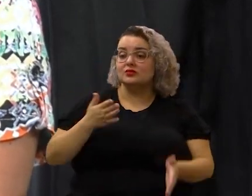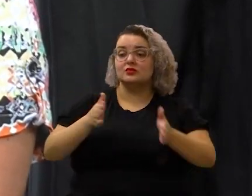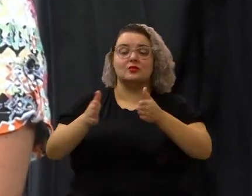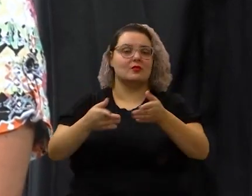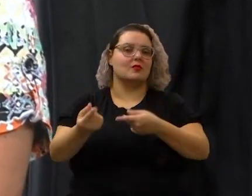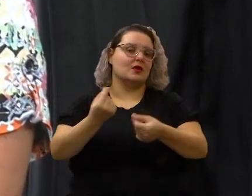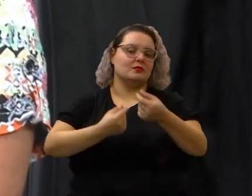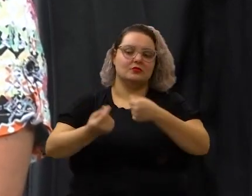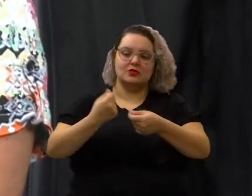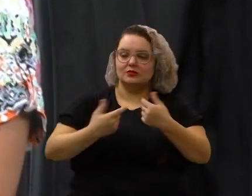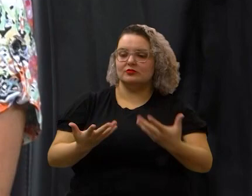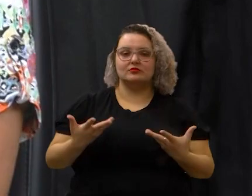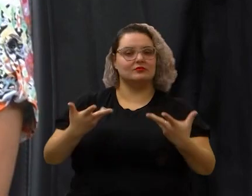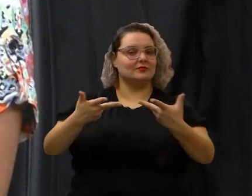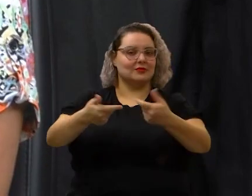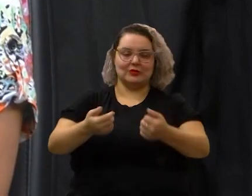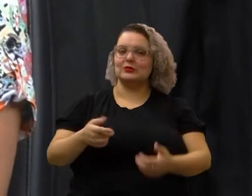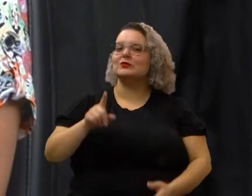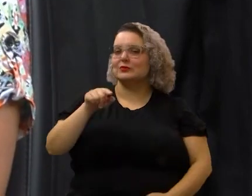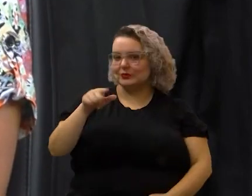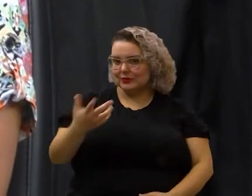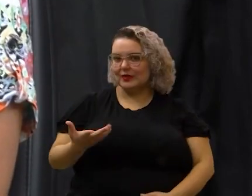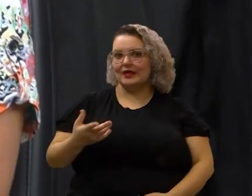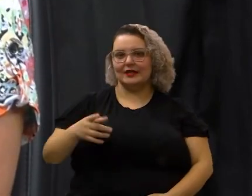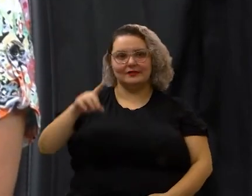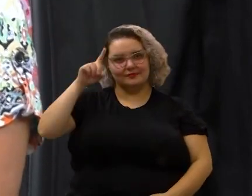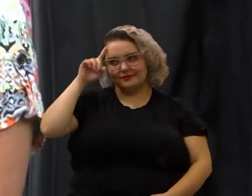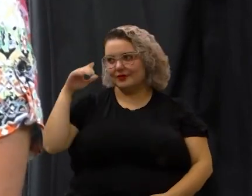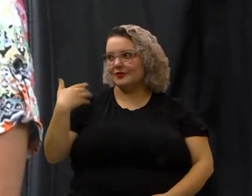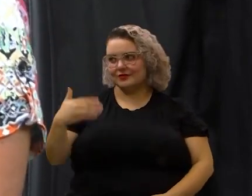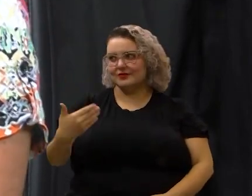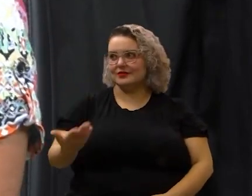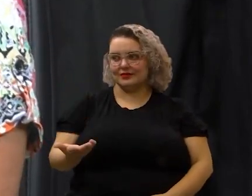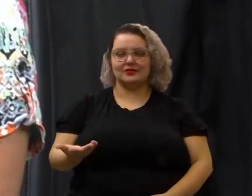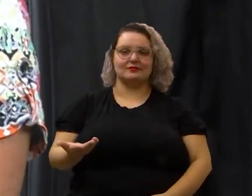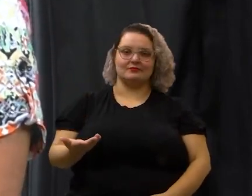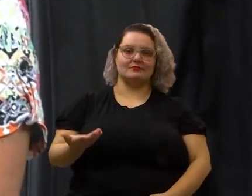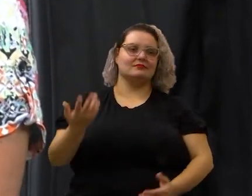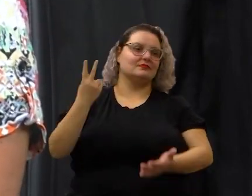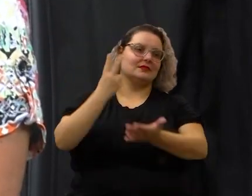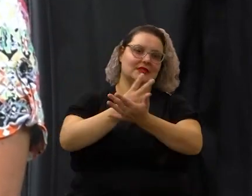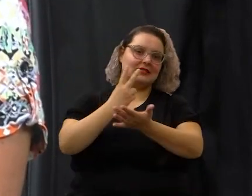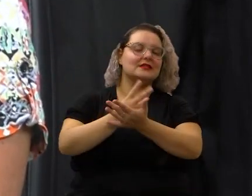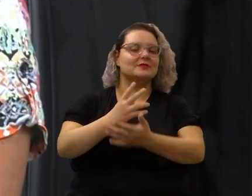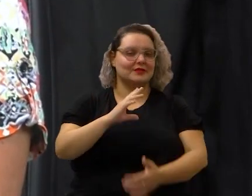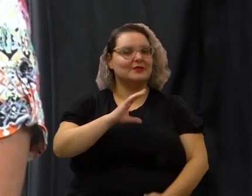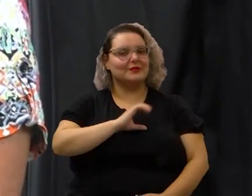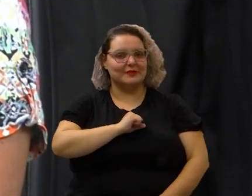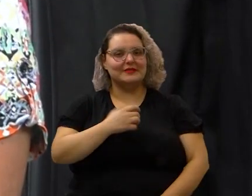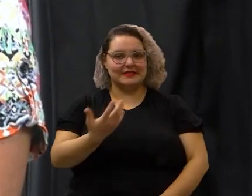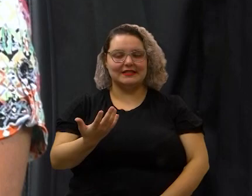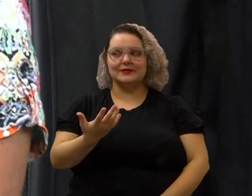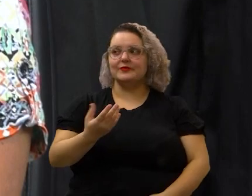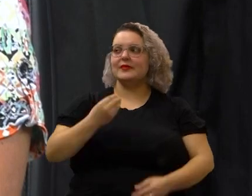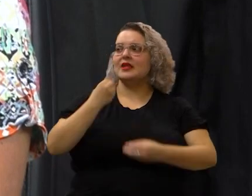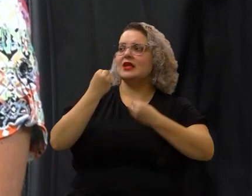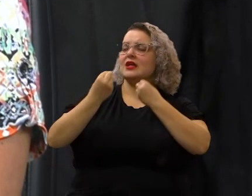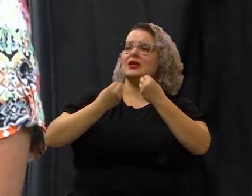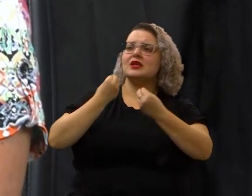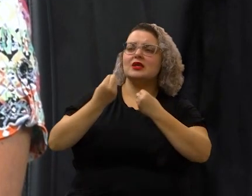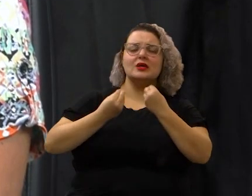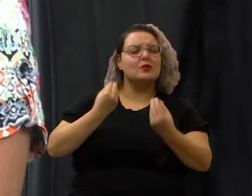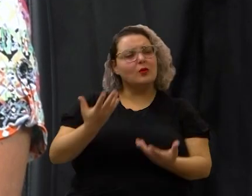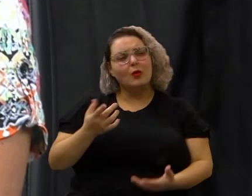situação econômica, sobre tudo isso era presente, assim. Sim. Então sempre gostei bastante. E como que é